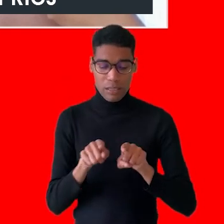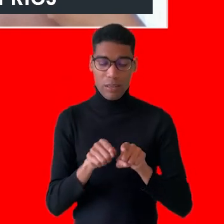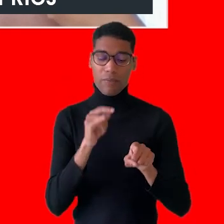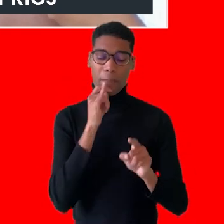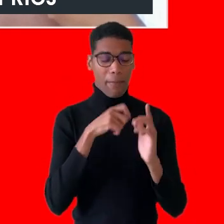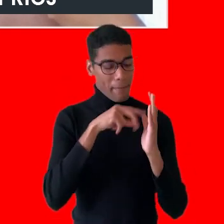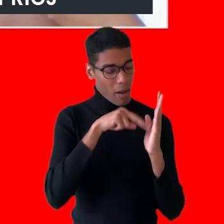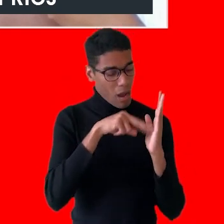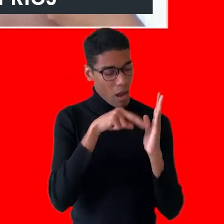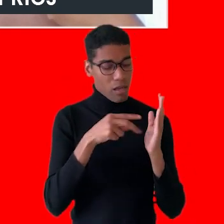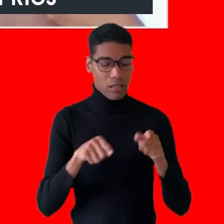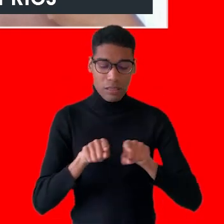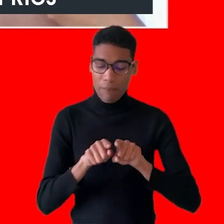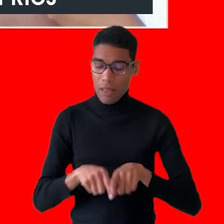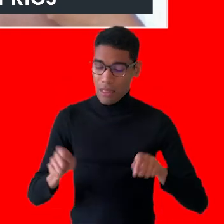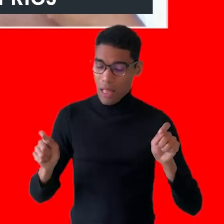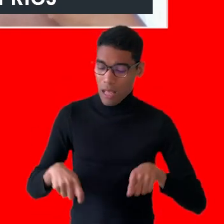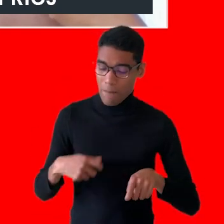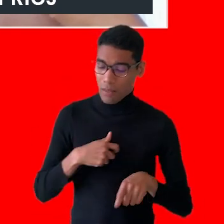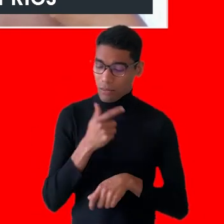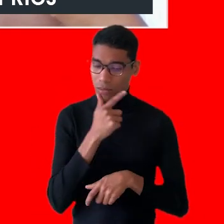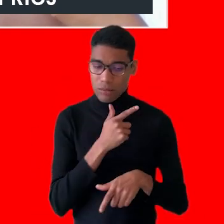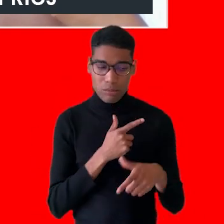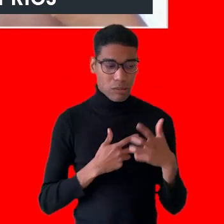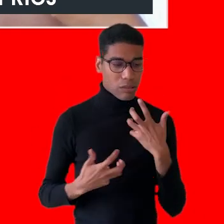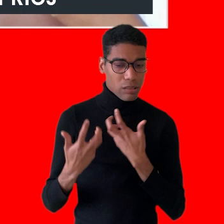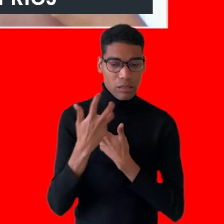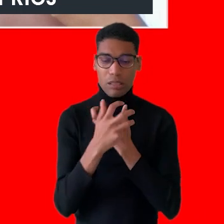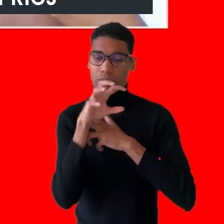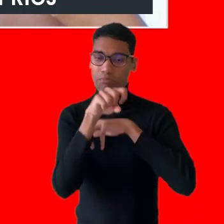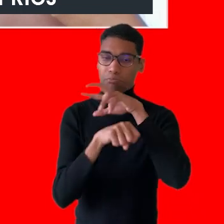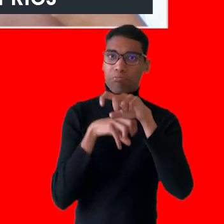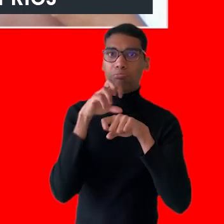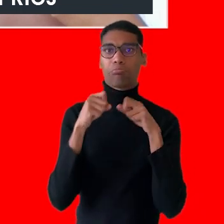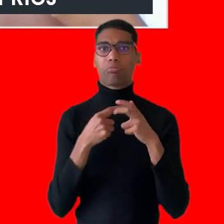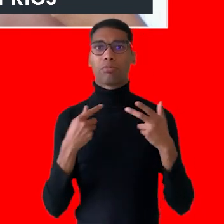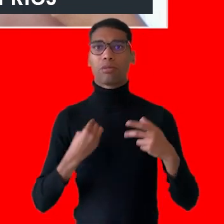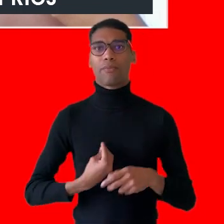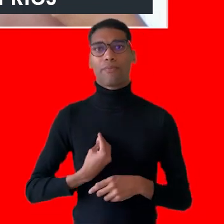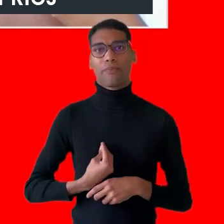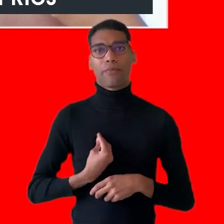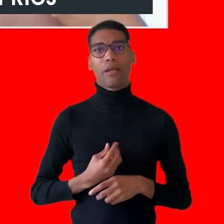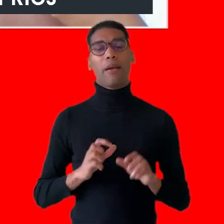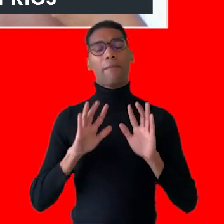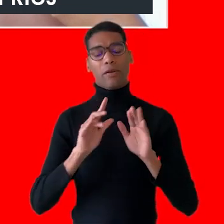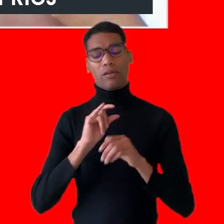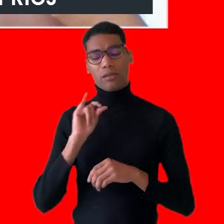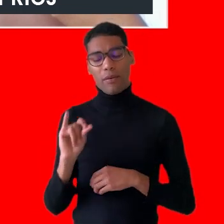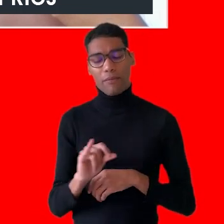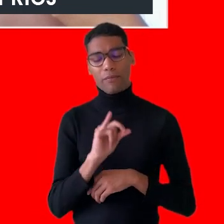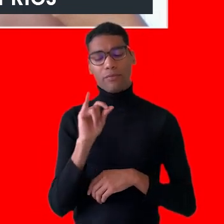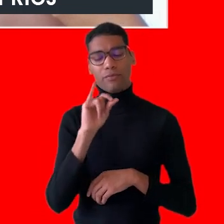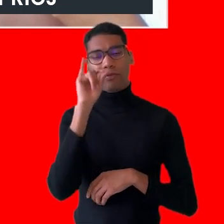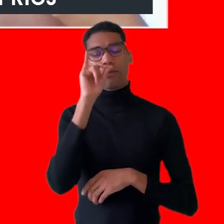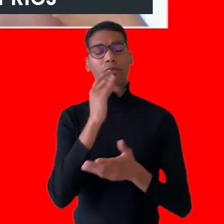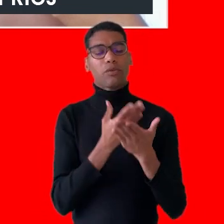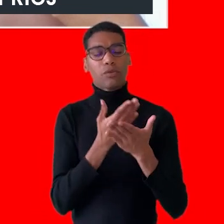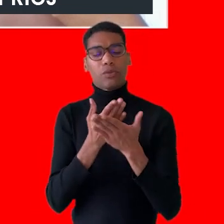nossas leituras, da nossa capacidade de apreensão da realidade. Mas é preciso